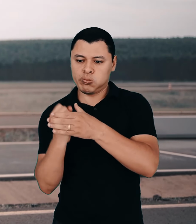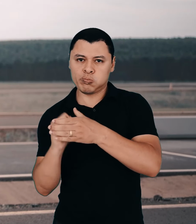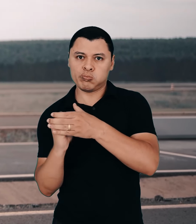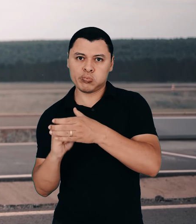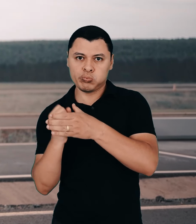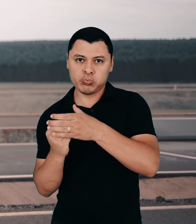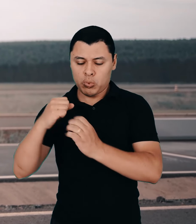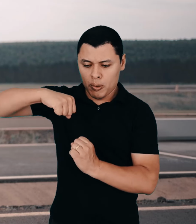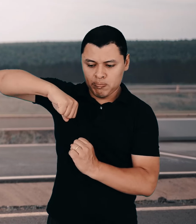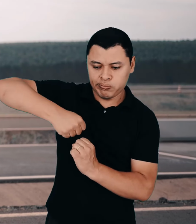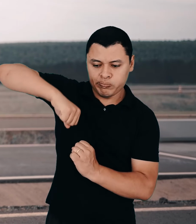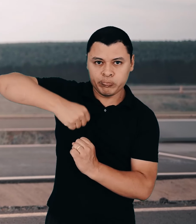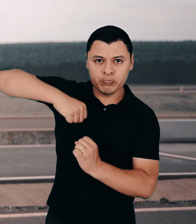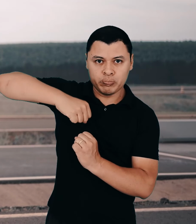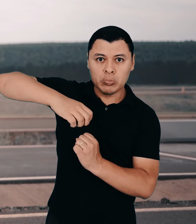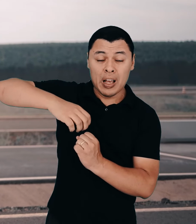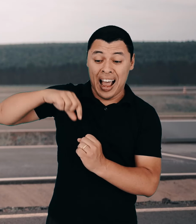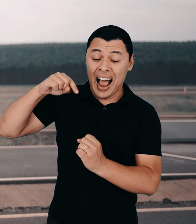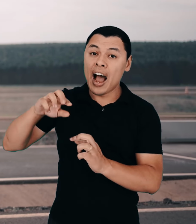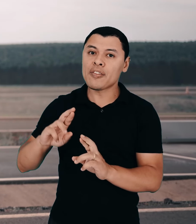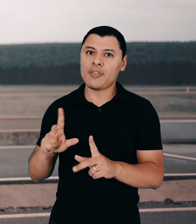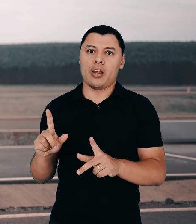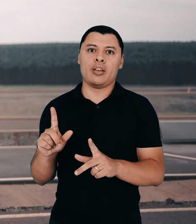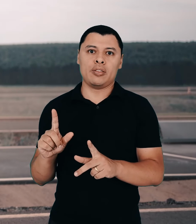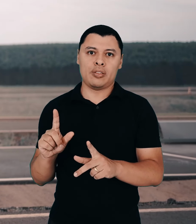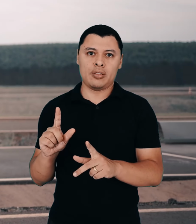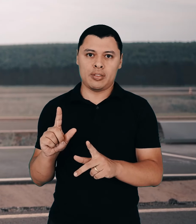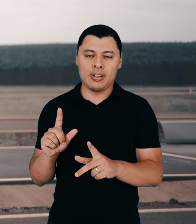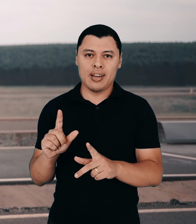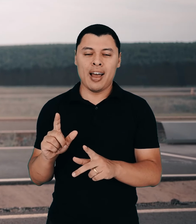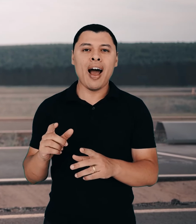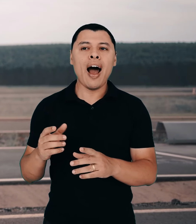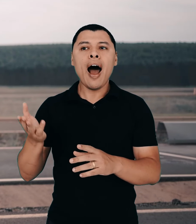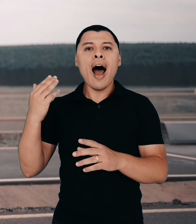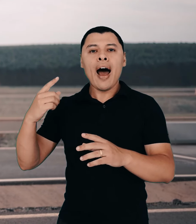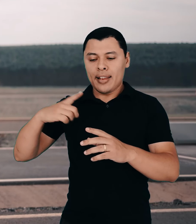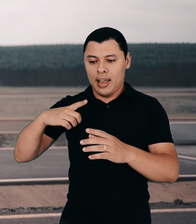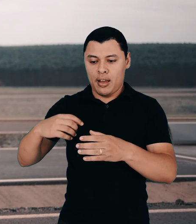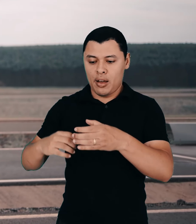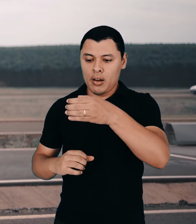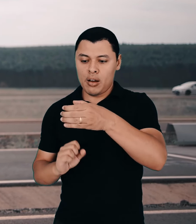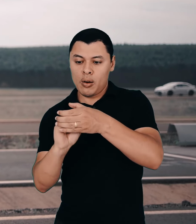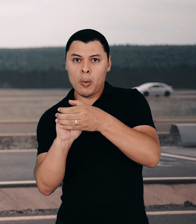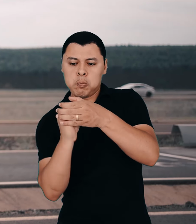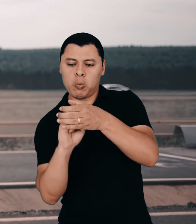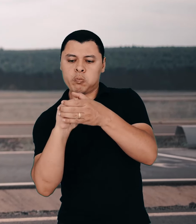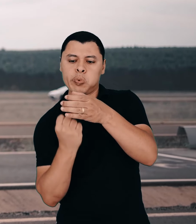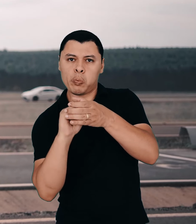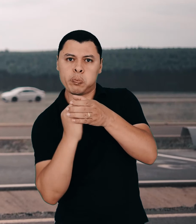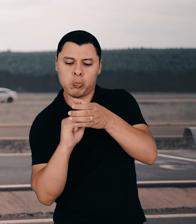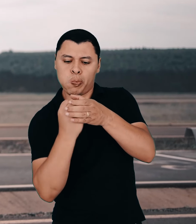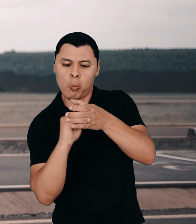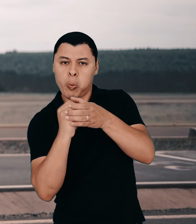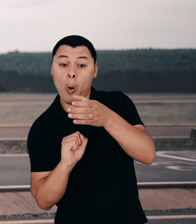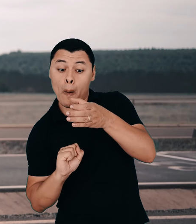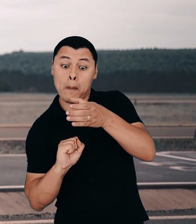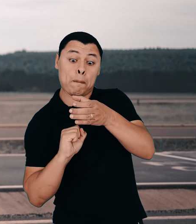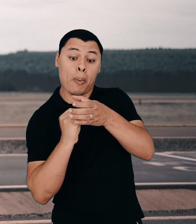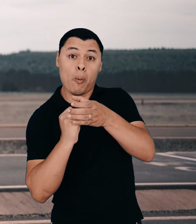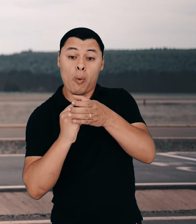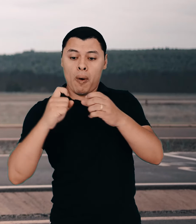as válvulas de admissão ali do cabeçote. Existe um sistema eletrohidráulico, vai ter uma câmara, uma solenoide, e ela que vai determinar aí como que